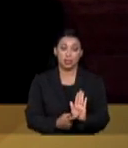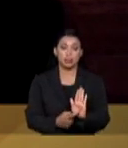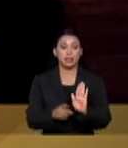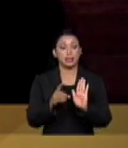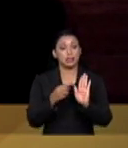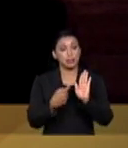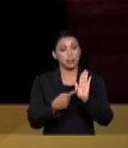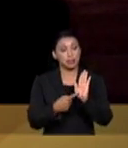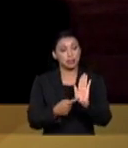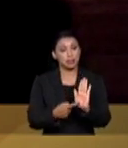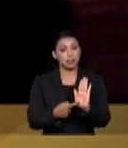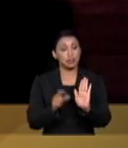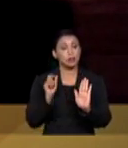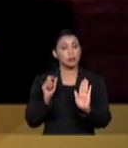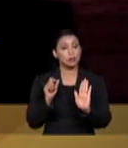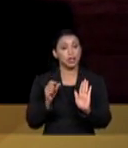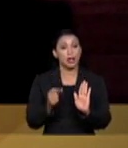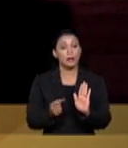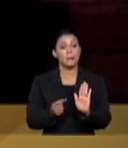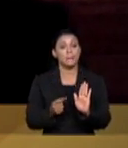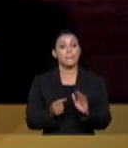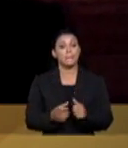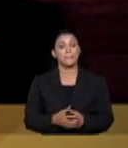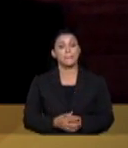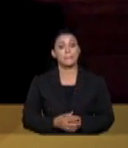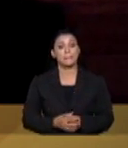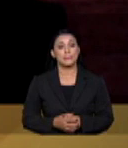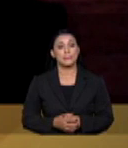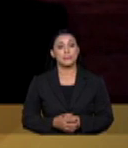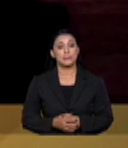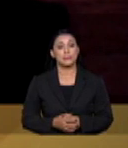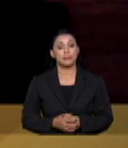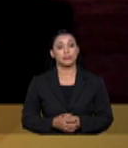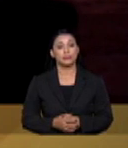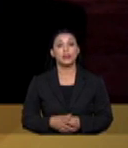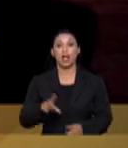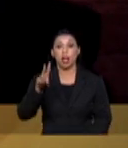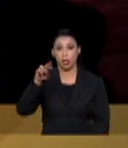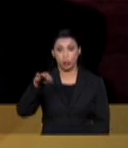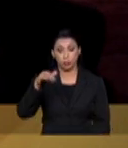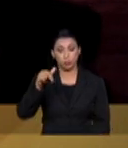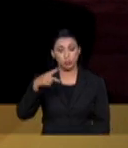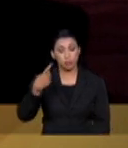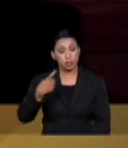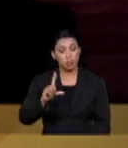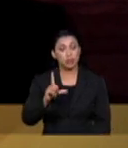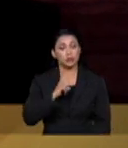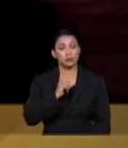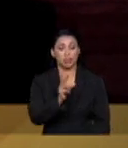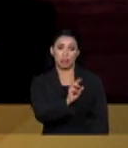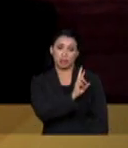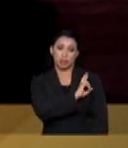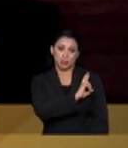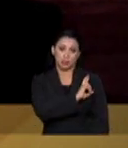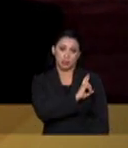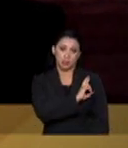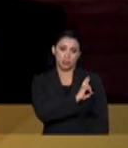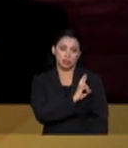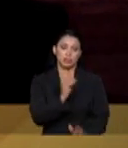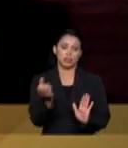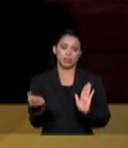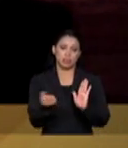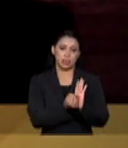e consiste na exteriorização da titularidade da União da propriedade da União